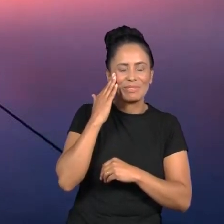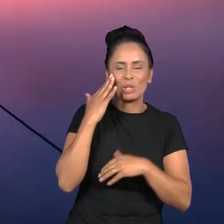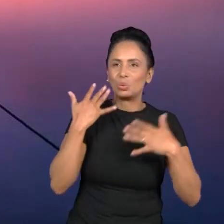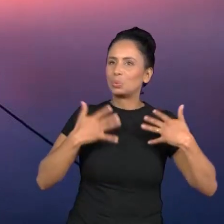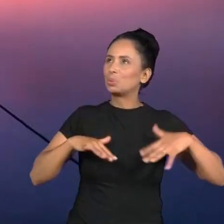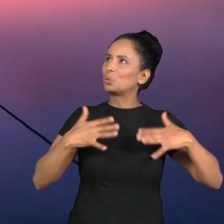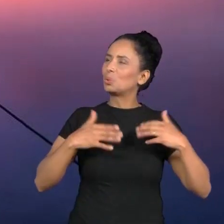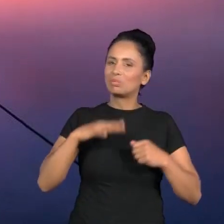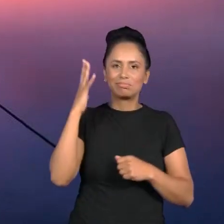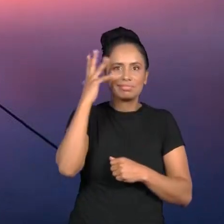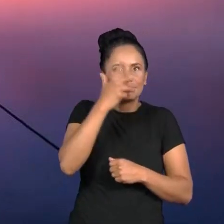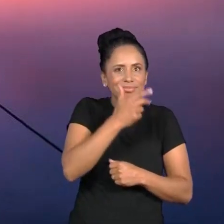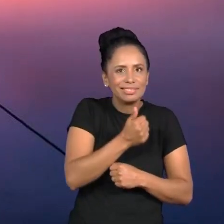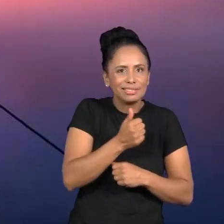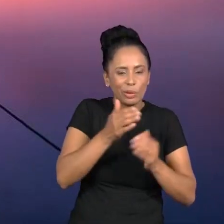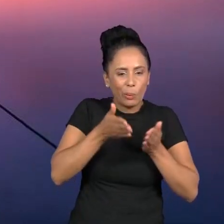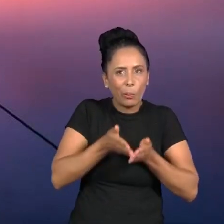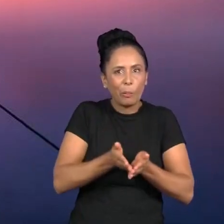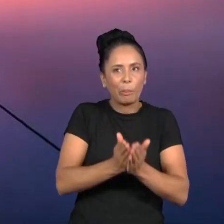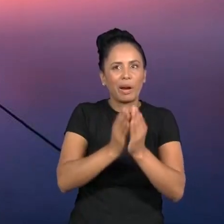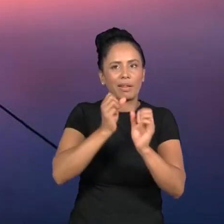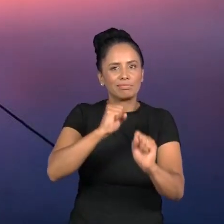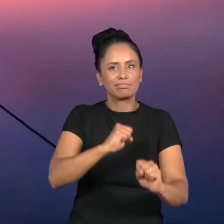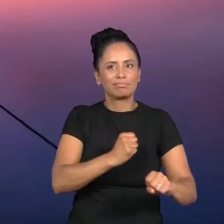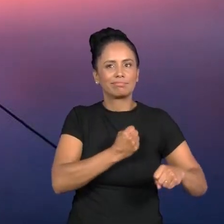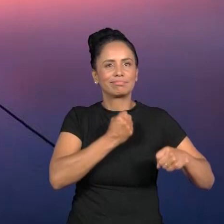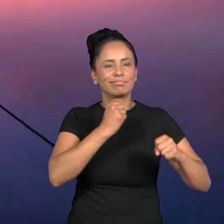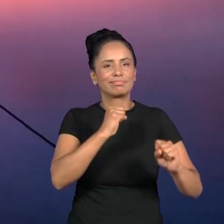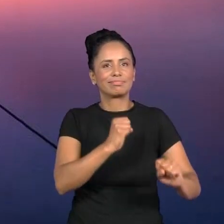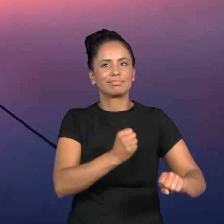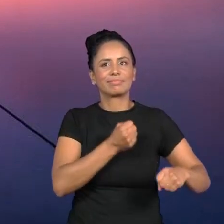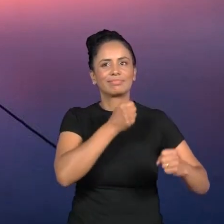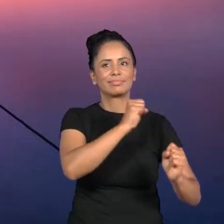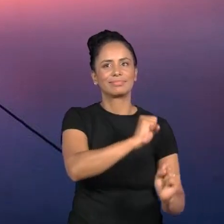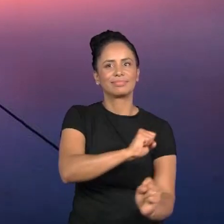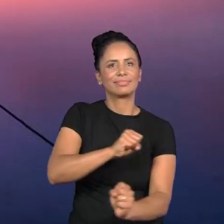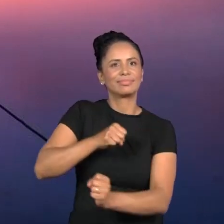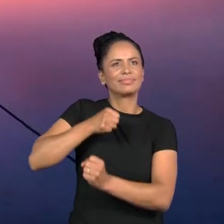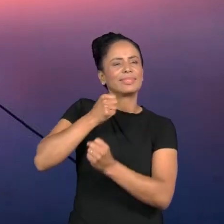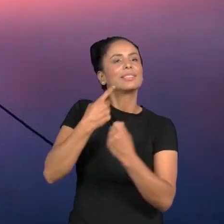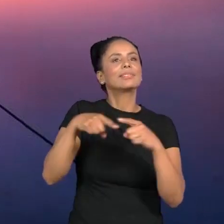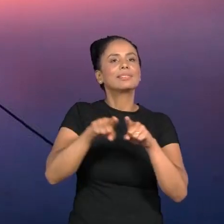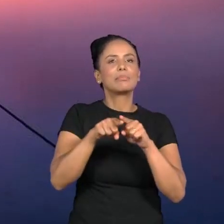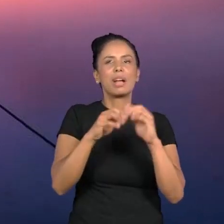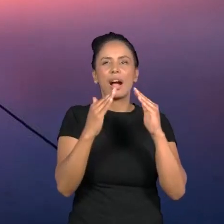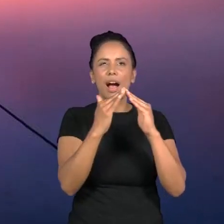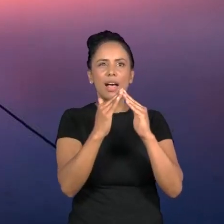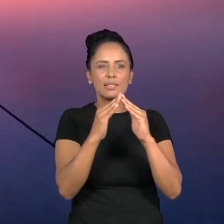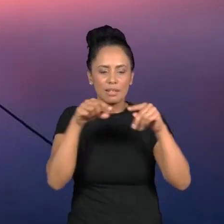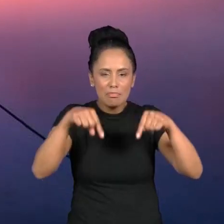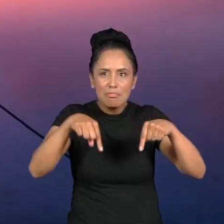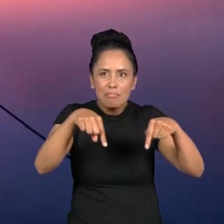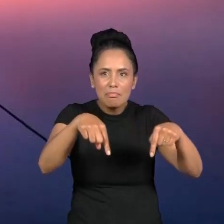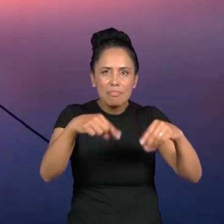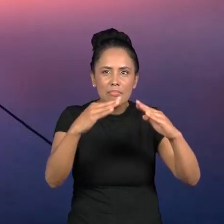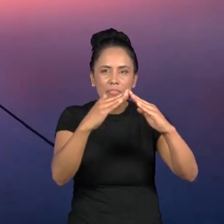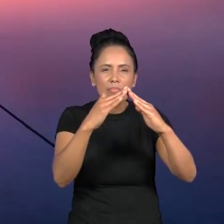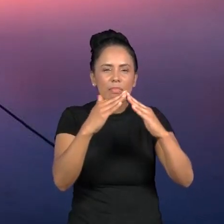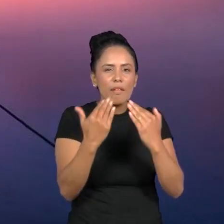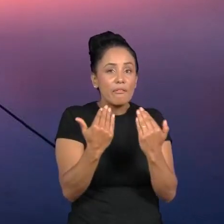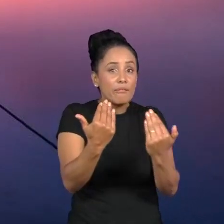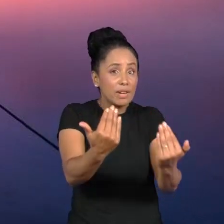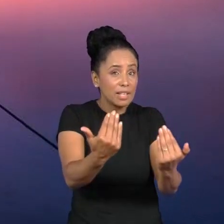colorido. Temos um barquinho aí no rio, tem uma casinha lá ao fundo e alguns outros barcos. Mas